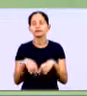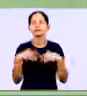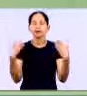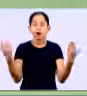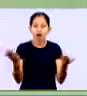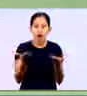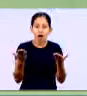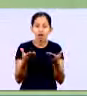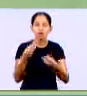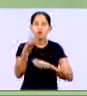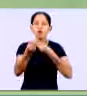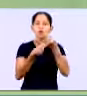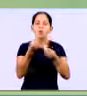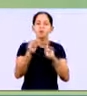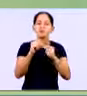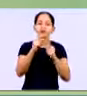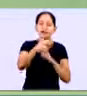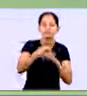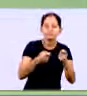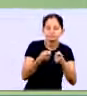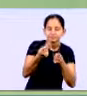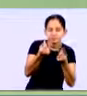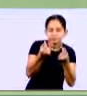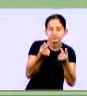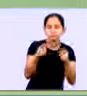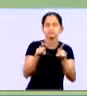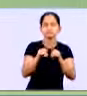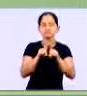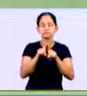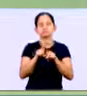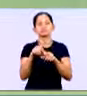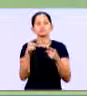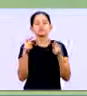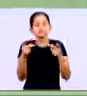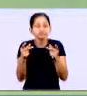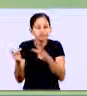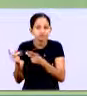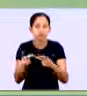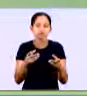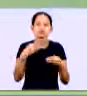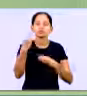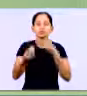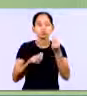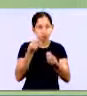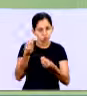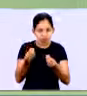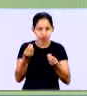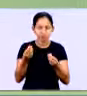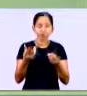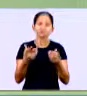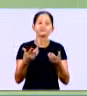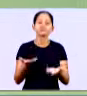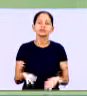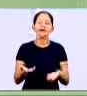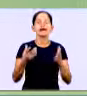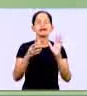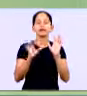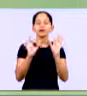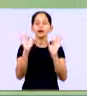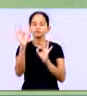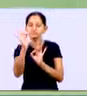falar aqui do orçamento de vendas. Nós trabalhamos lá, né? O orçamento de vendas, ele é